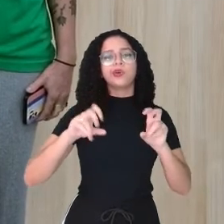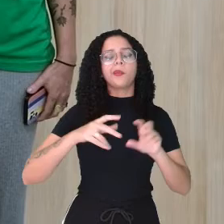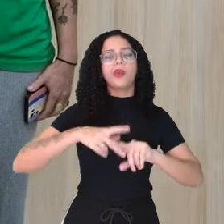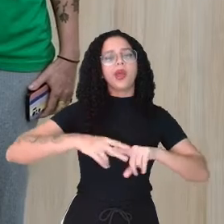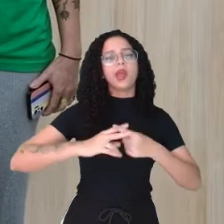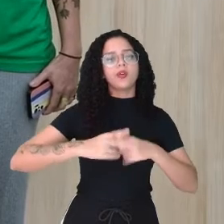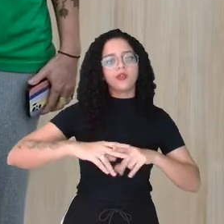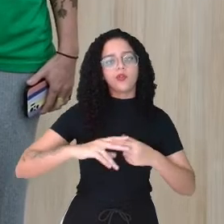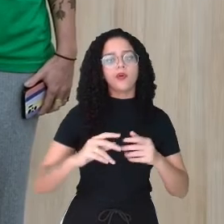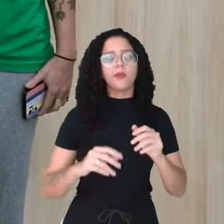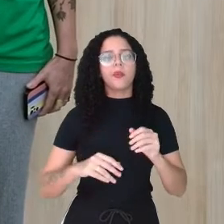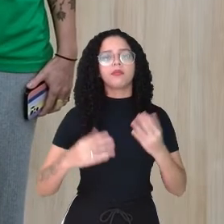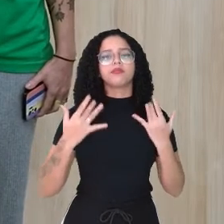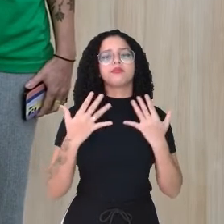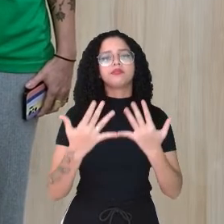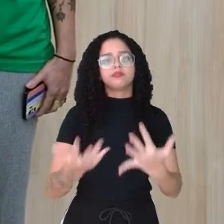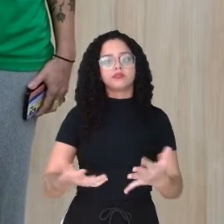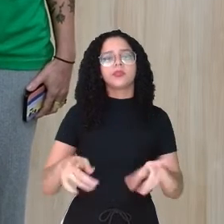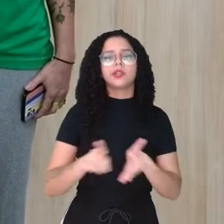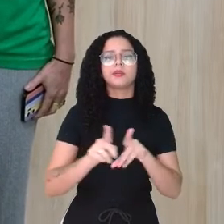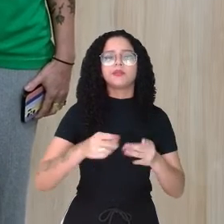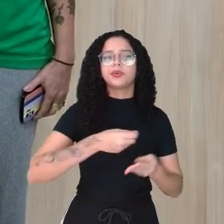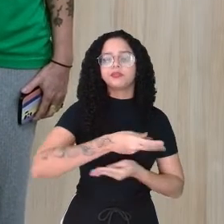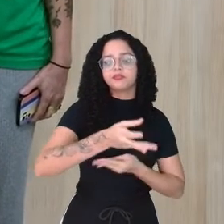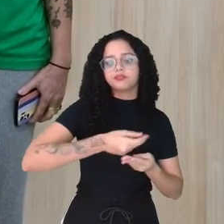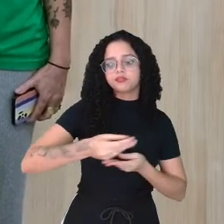Da redistribuição de terras,